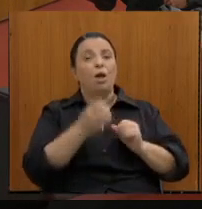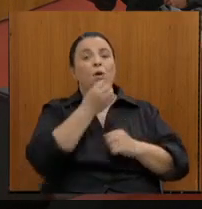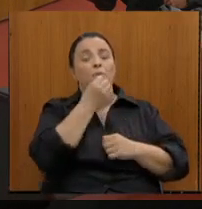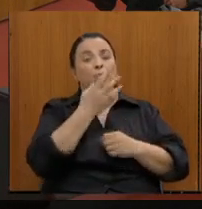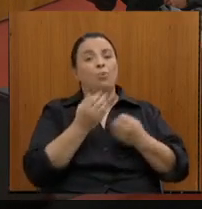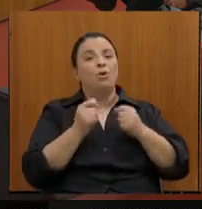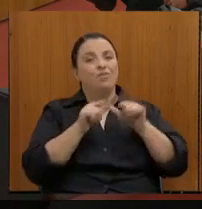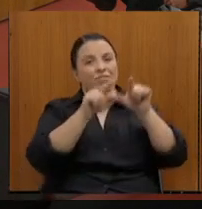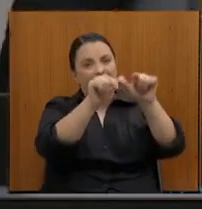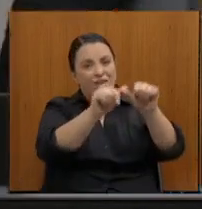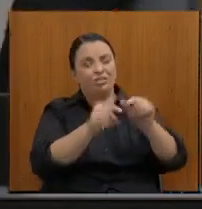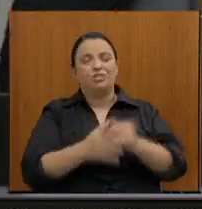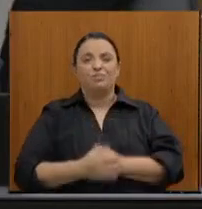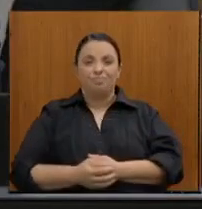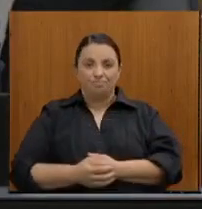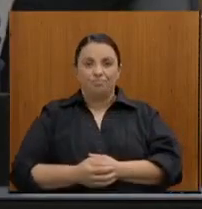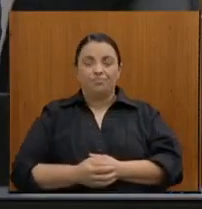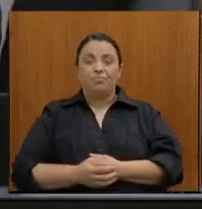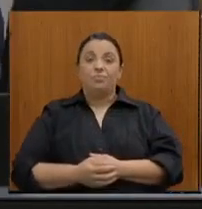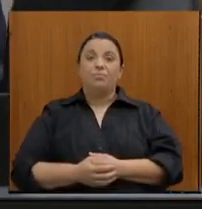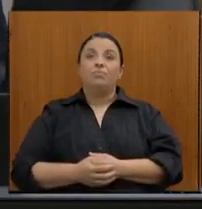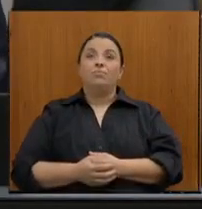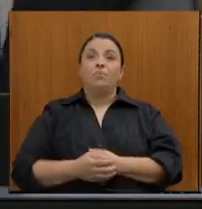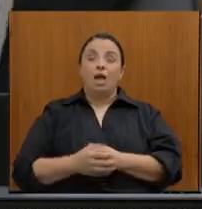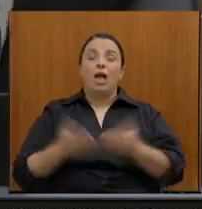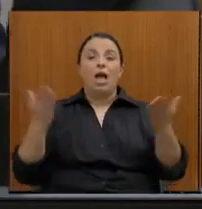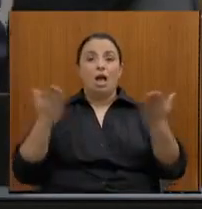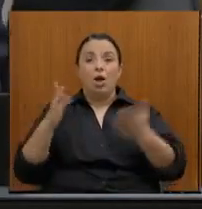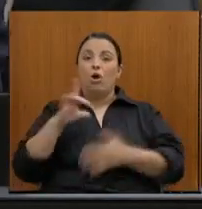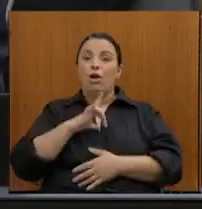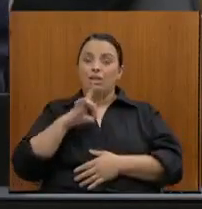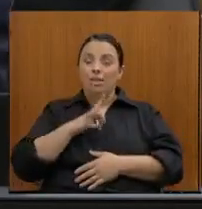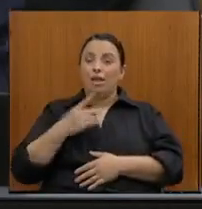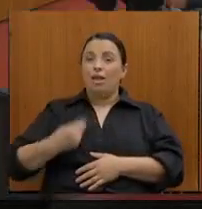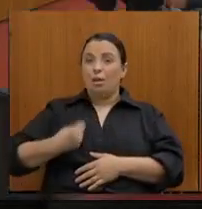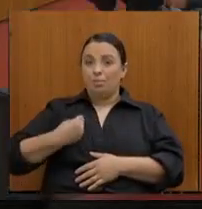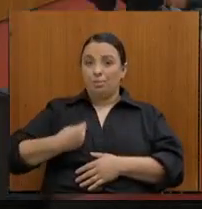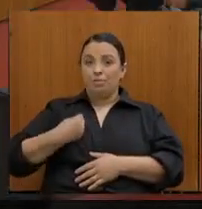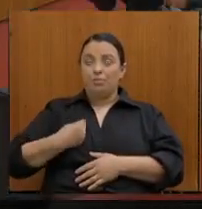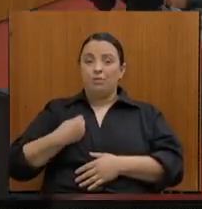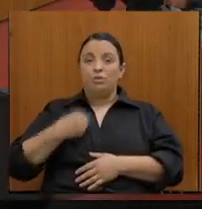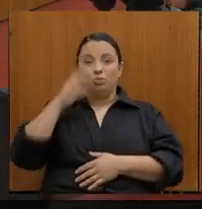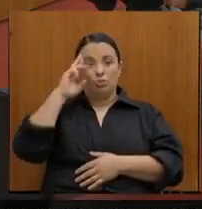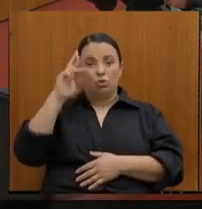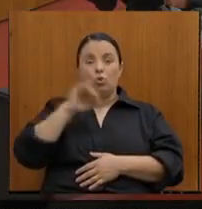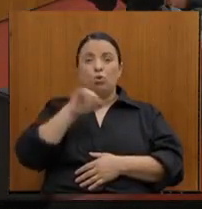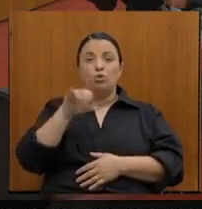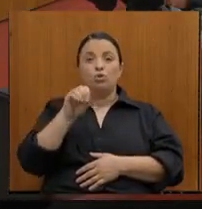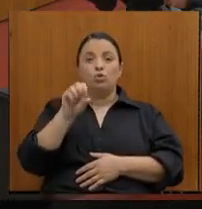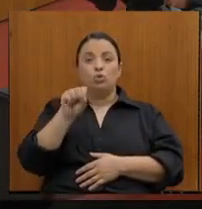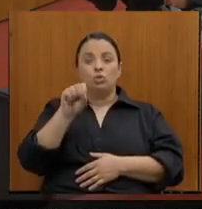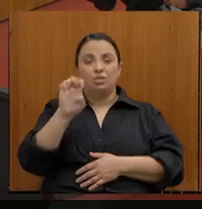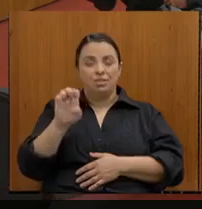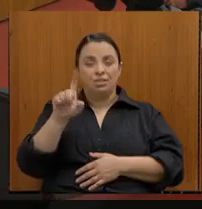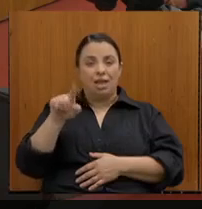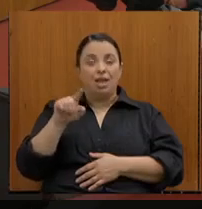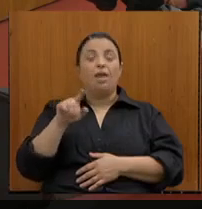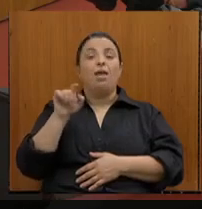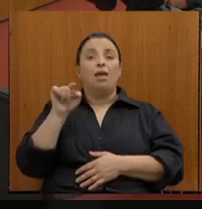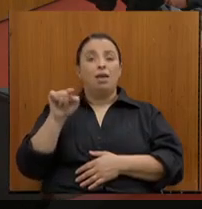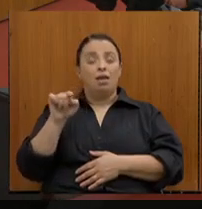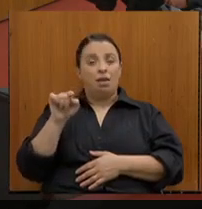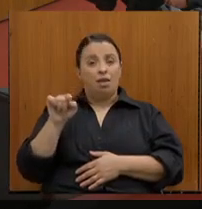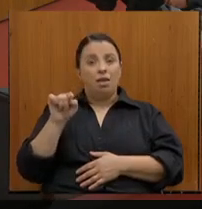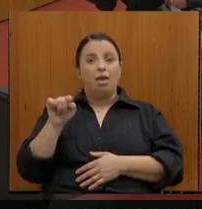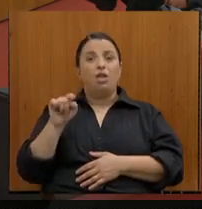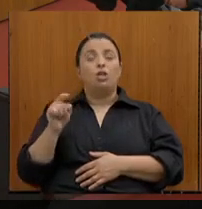Carlos o motor bem senhoras e senhores nós sabemos agora então a participação do senhor José da Costa Carvalho Neto